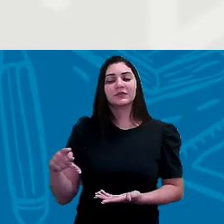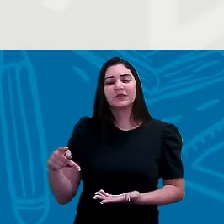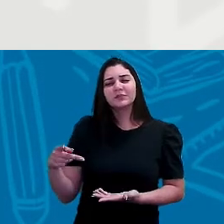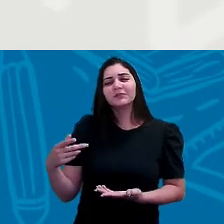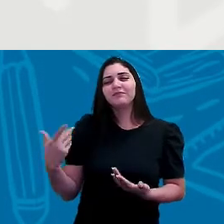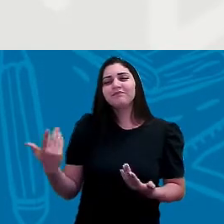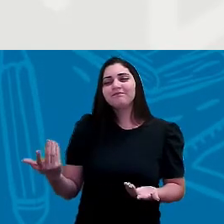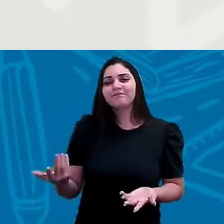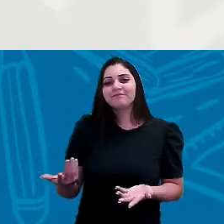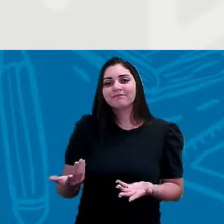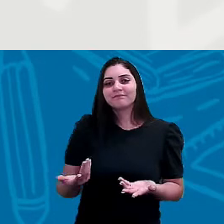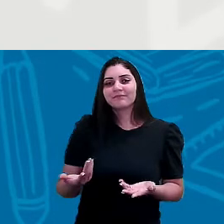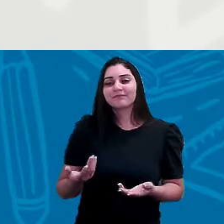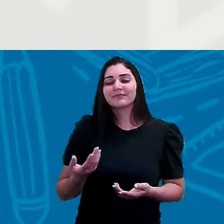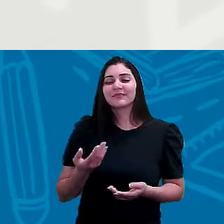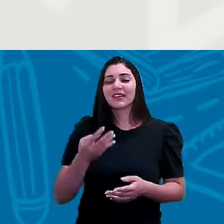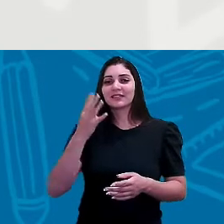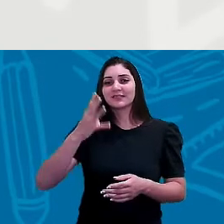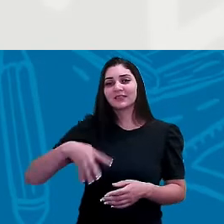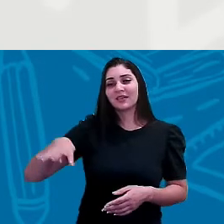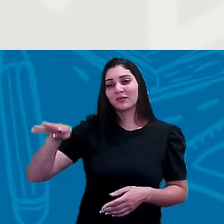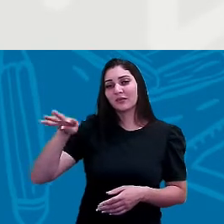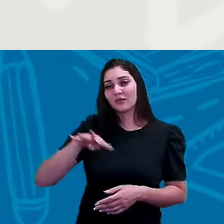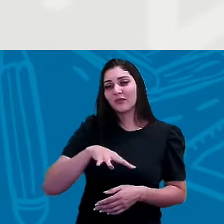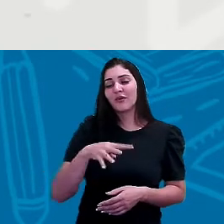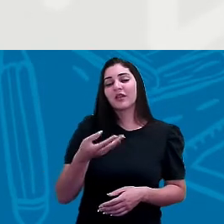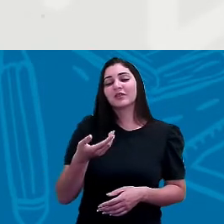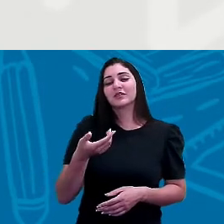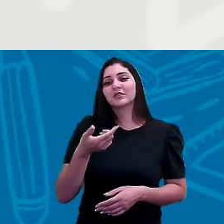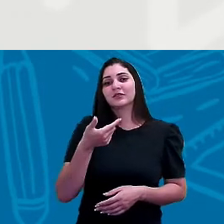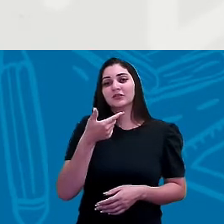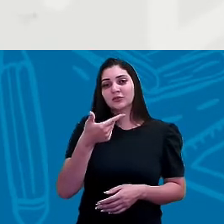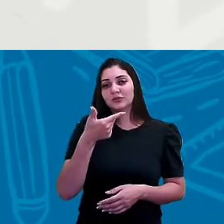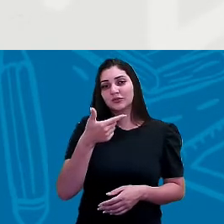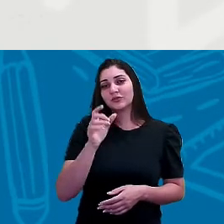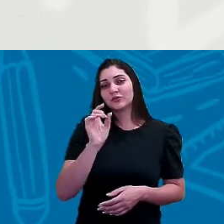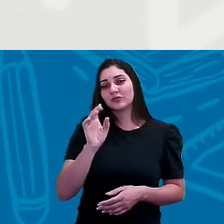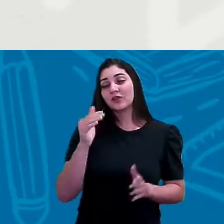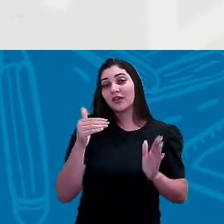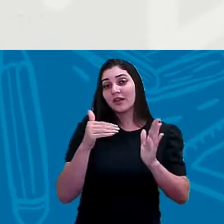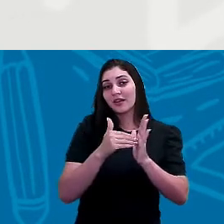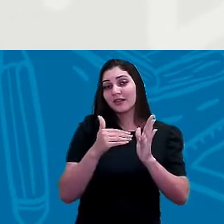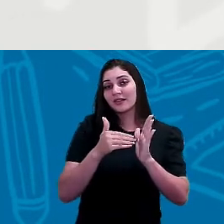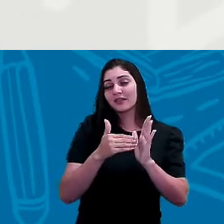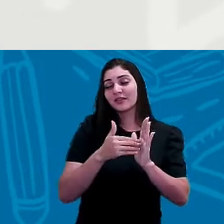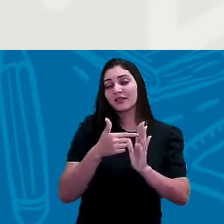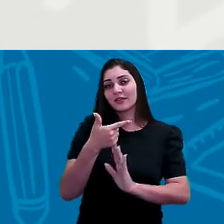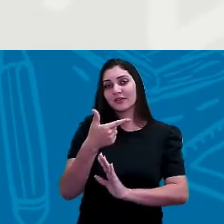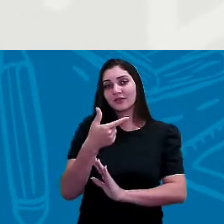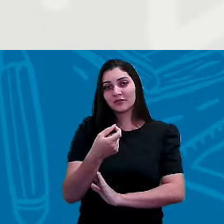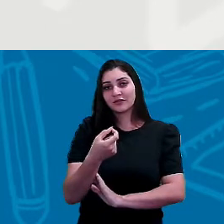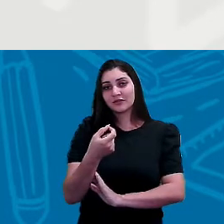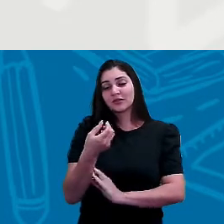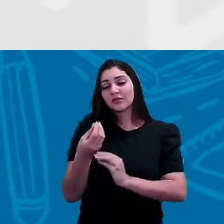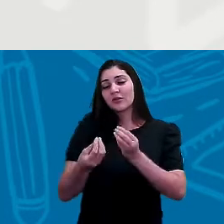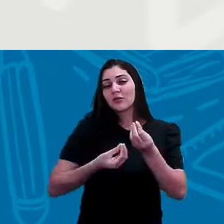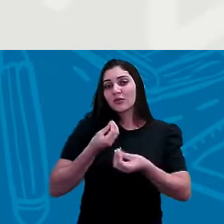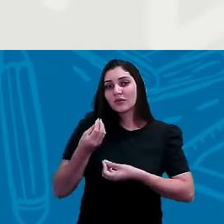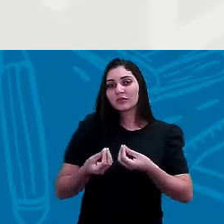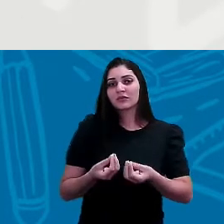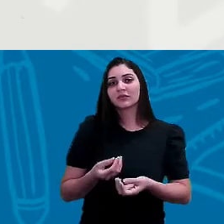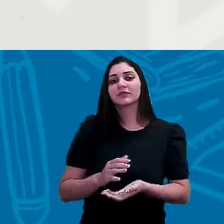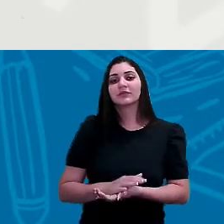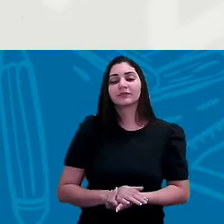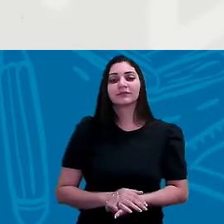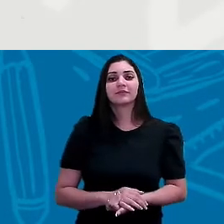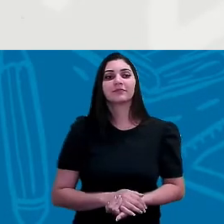a tabuada do 2 lá só vai até o 20. Como é que eu vou fazer agora para dividir 36 por 2? É isso